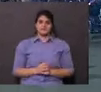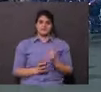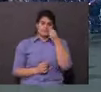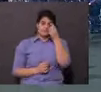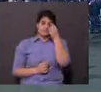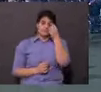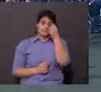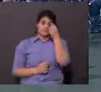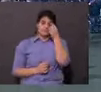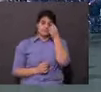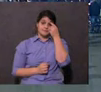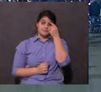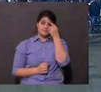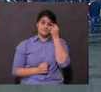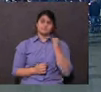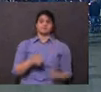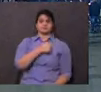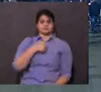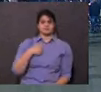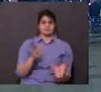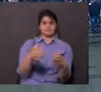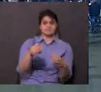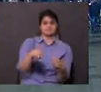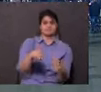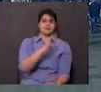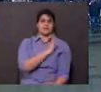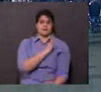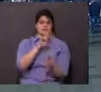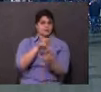Drodzy pielgrzymi z Polski, Pan z wami.